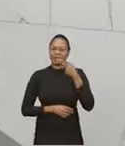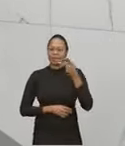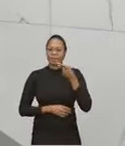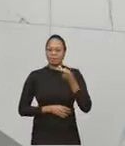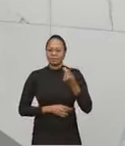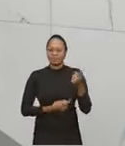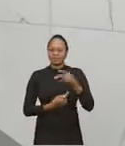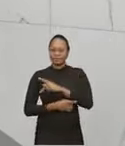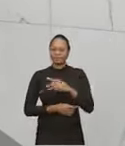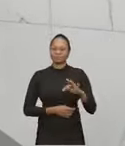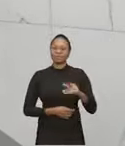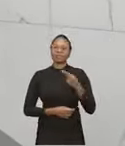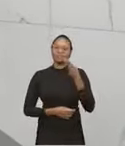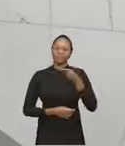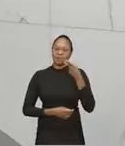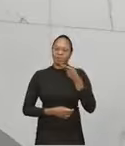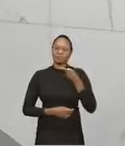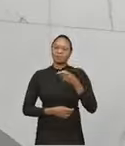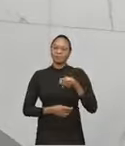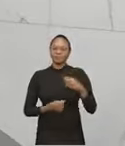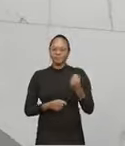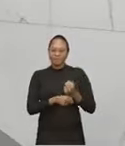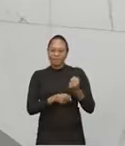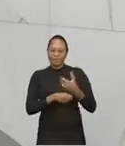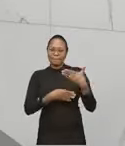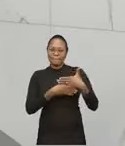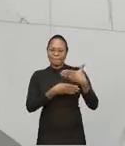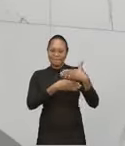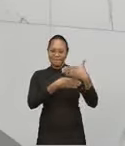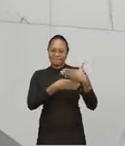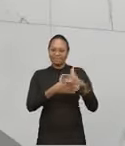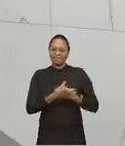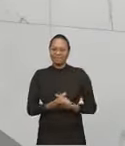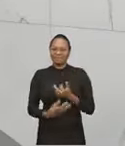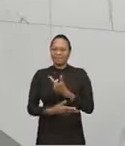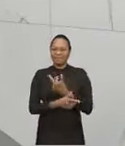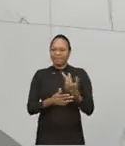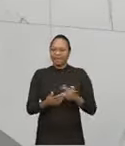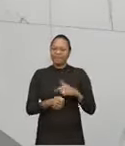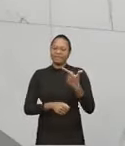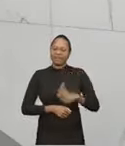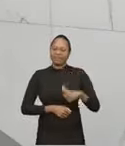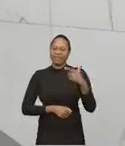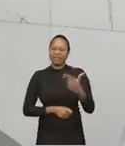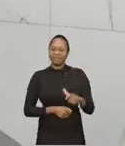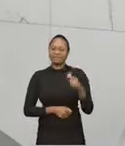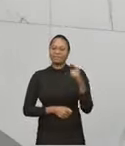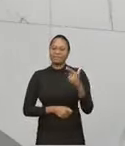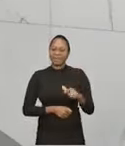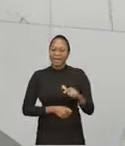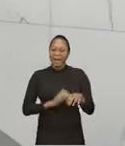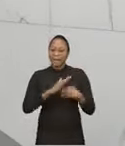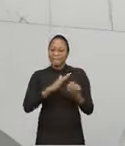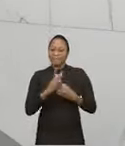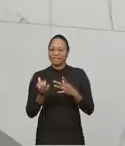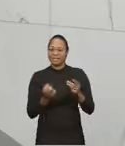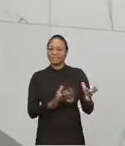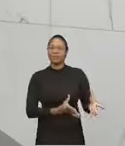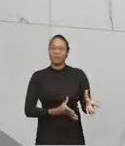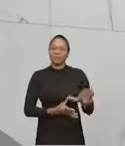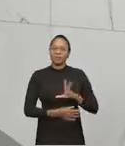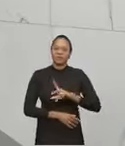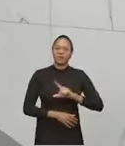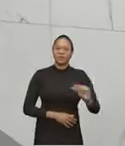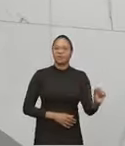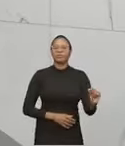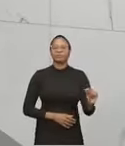falar e tinha parado a obra, até a obra. Por várias vezes vieram falar das festas e da construção e as empresas abandonou e foi embora.